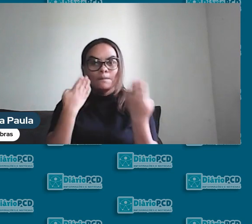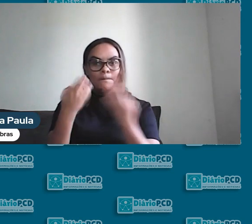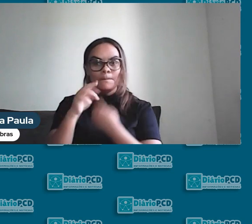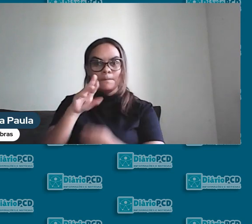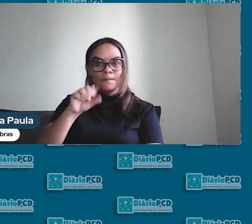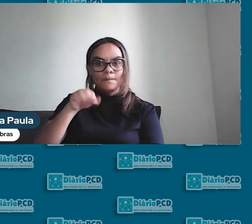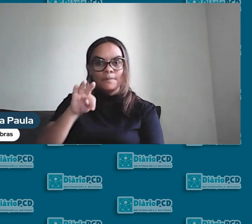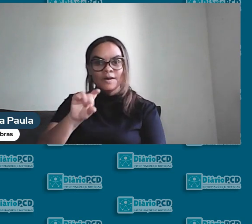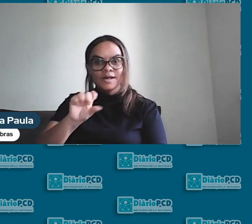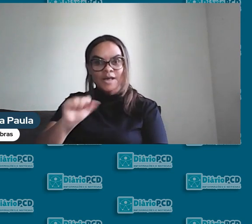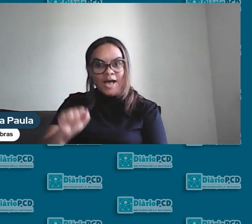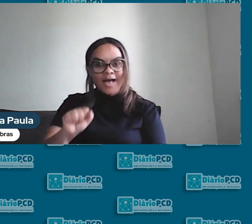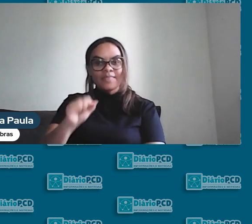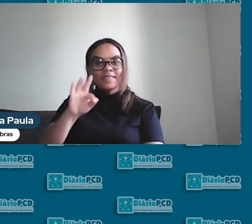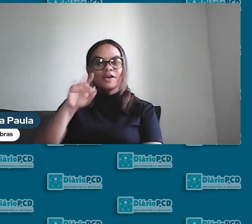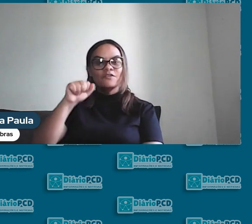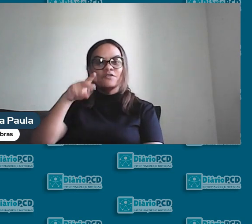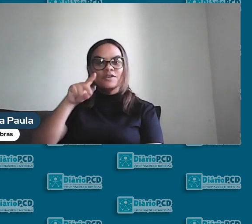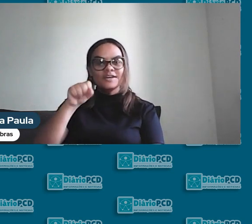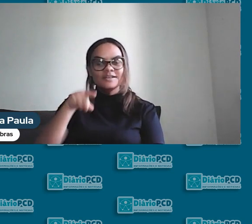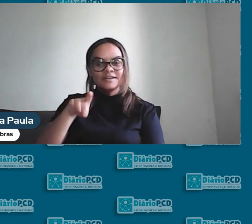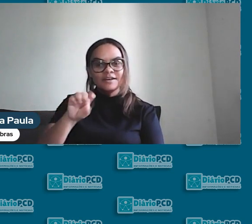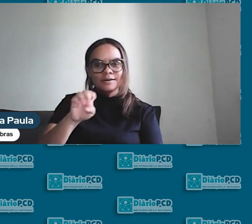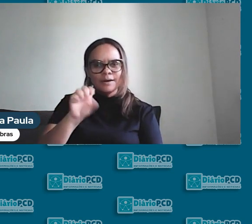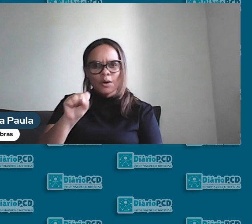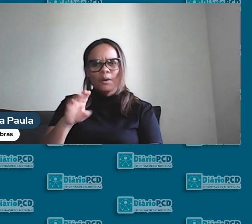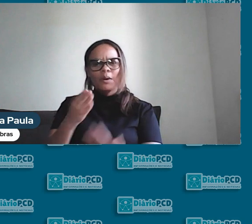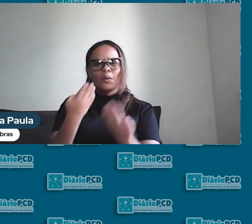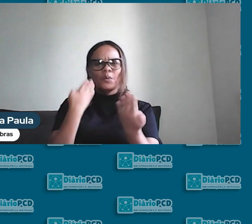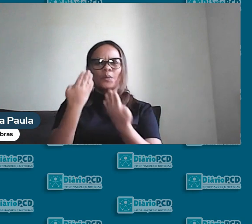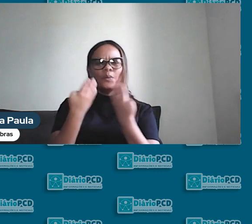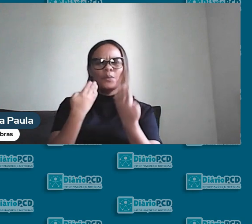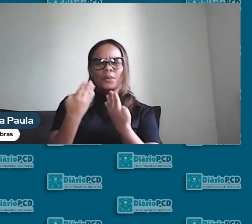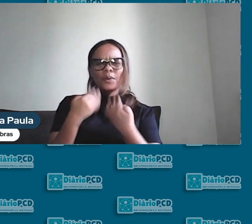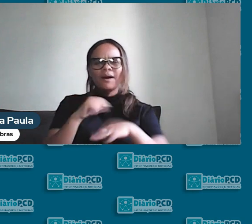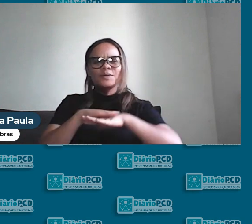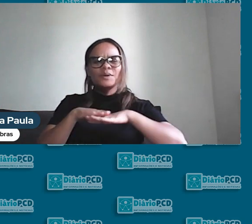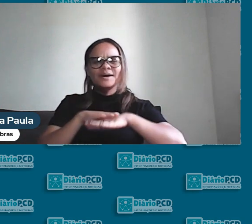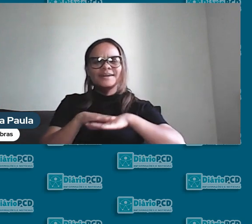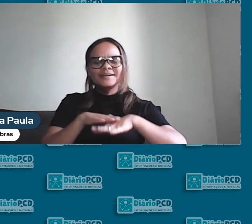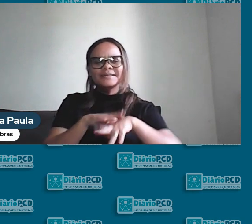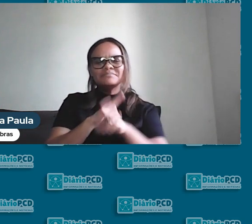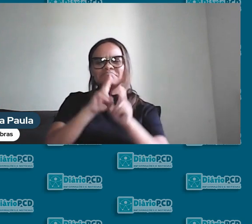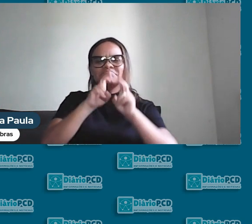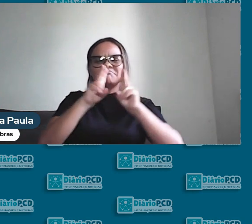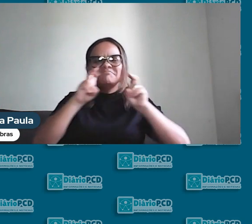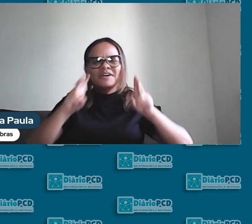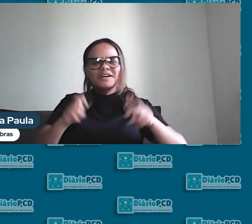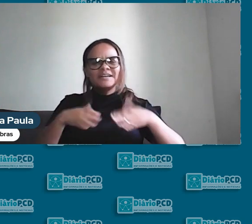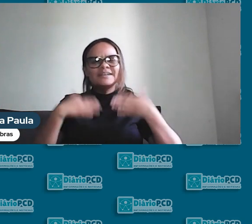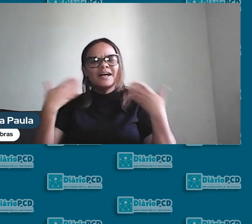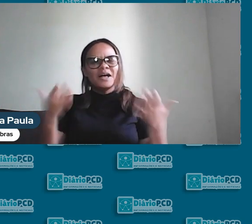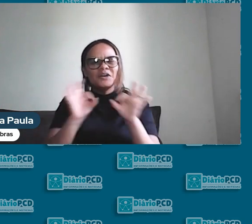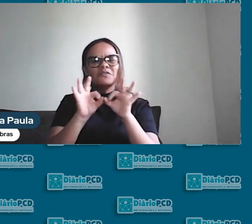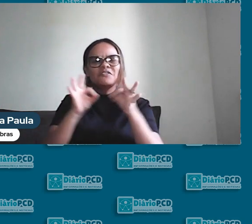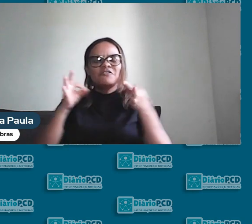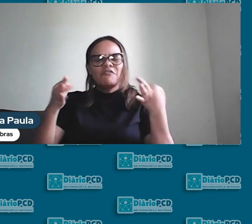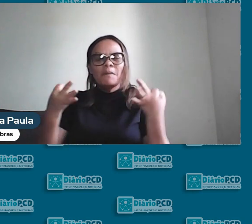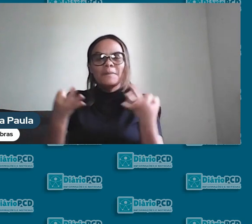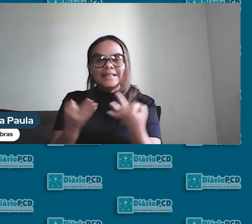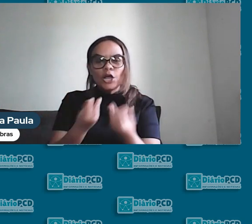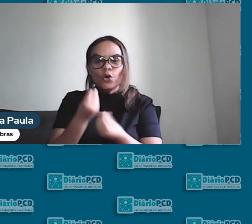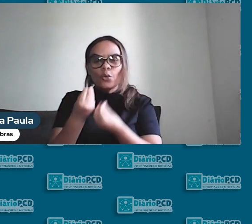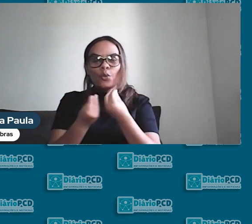Renata Fernandes. Vamos conversar com a doutora Renata sobre os fatores familiares,